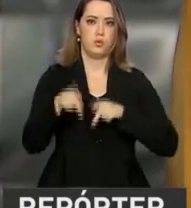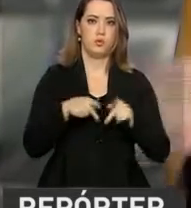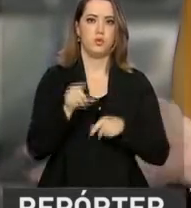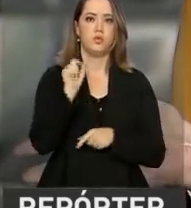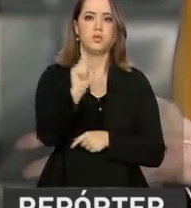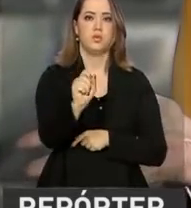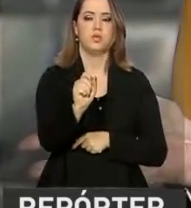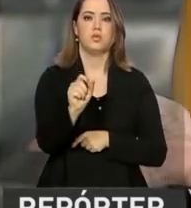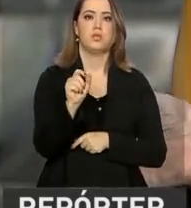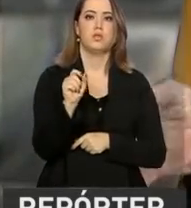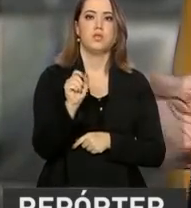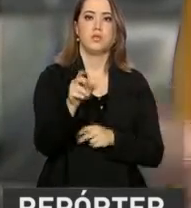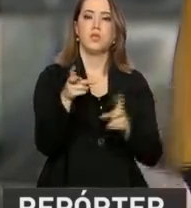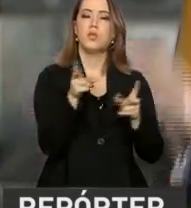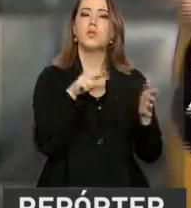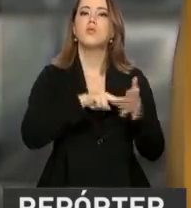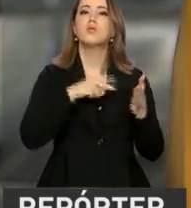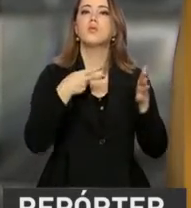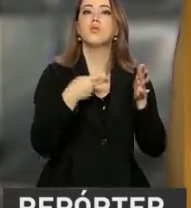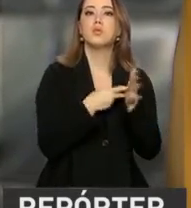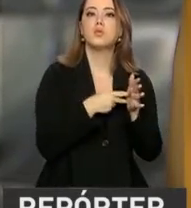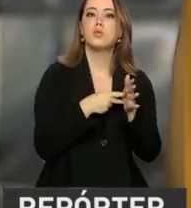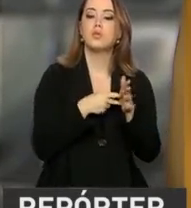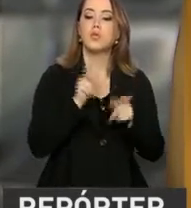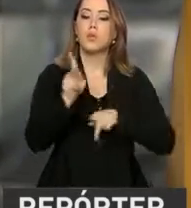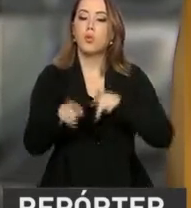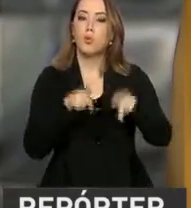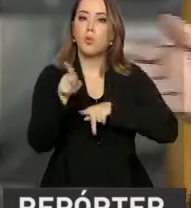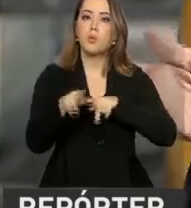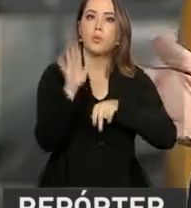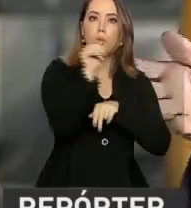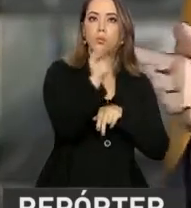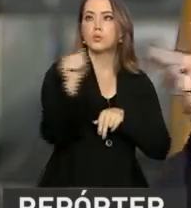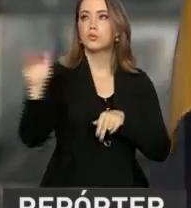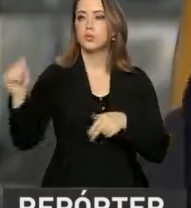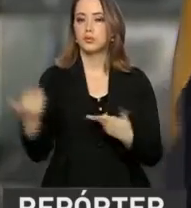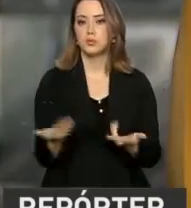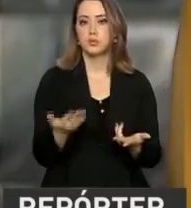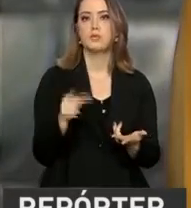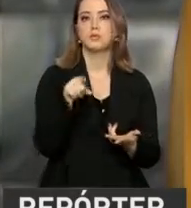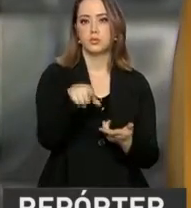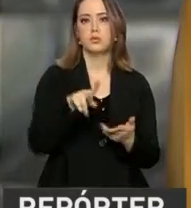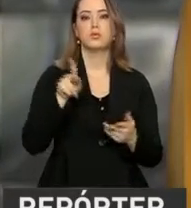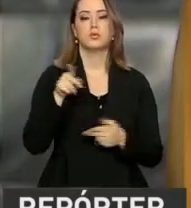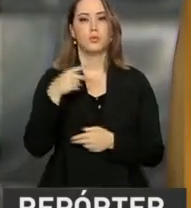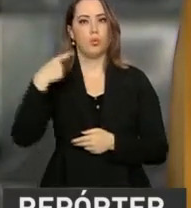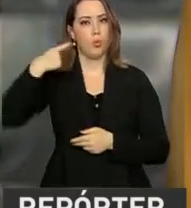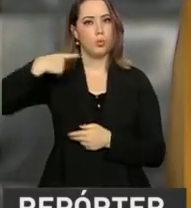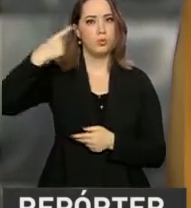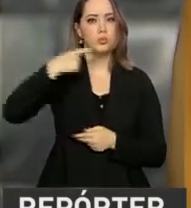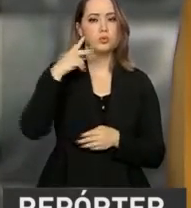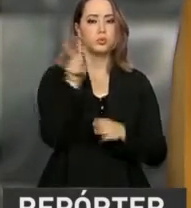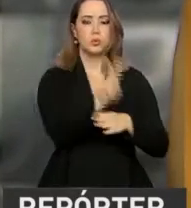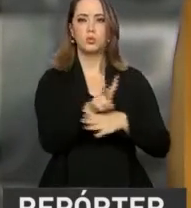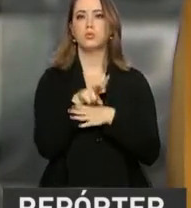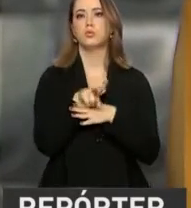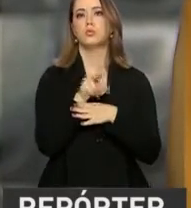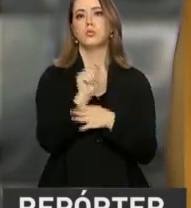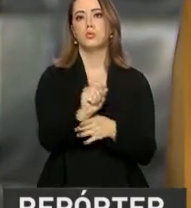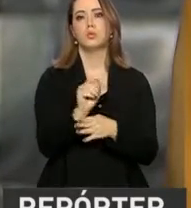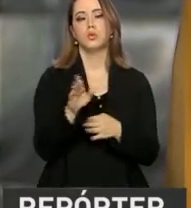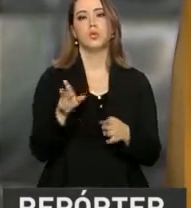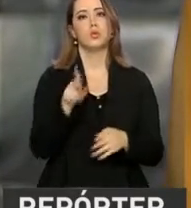vem de advocatus, quer dizer, o povo é que chama o defensor público para que o defenda, e o povo mais